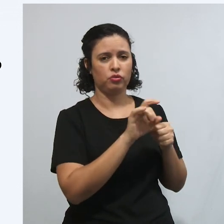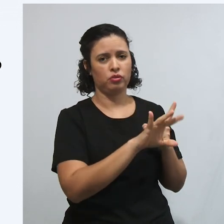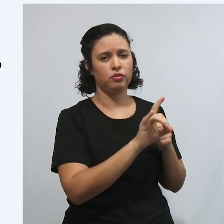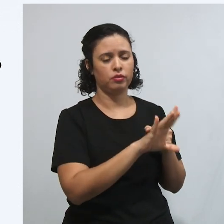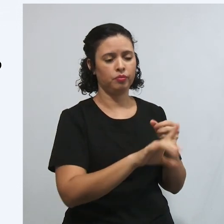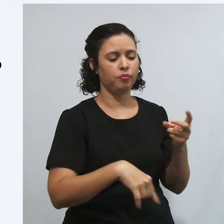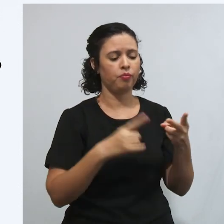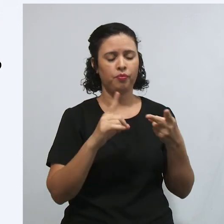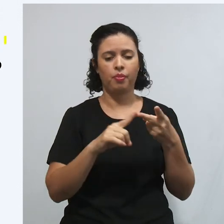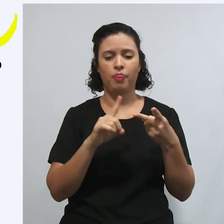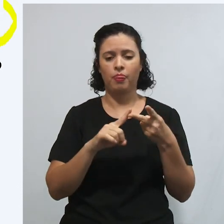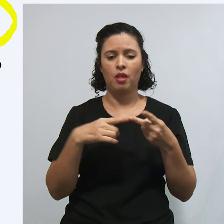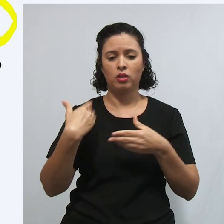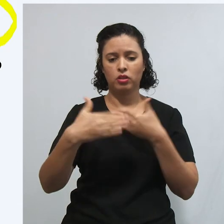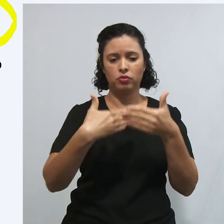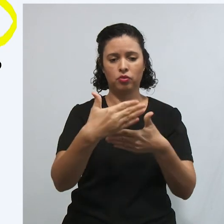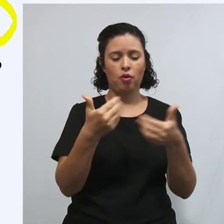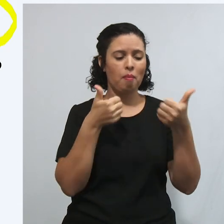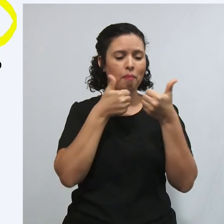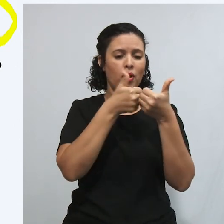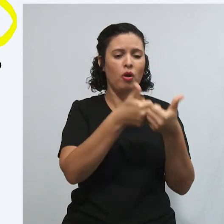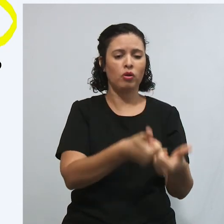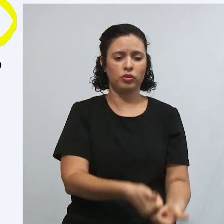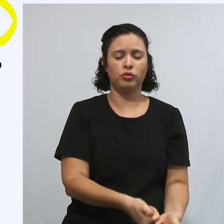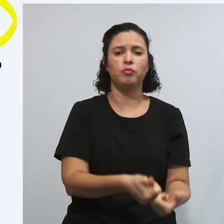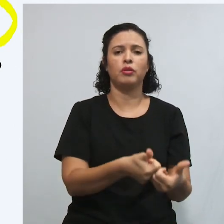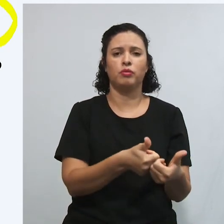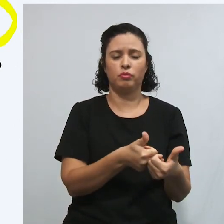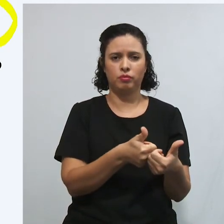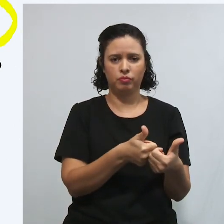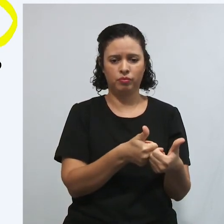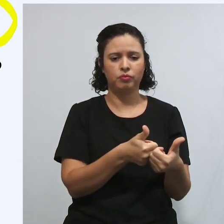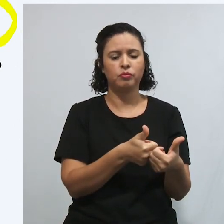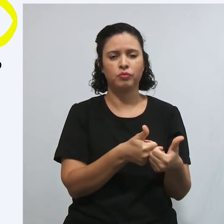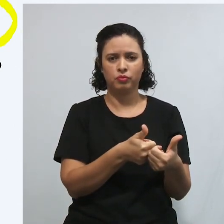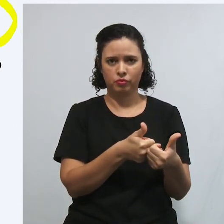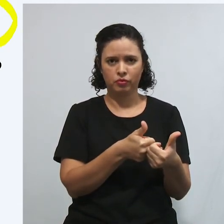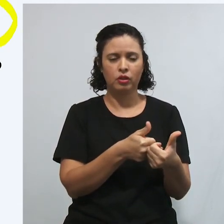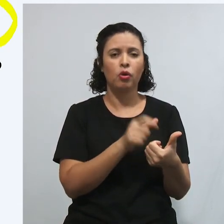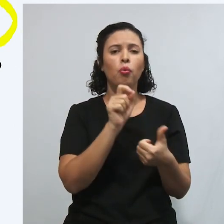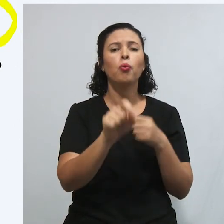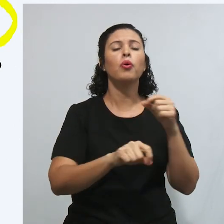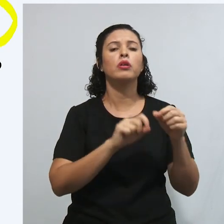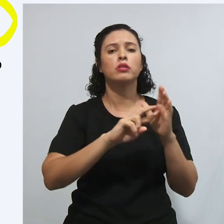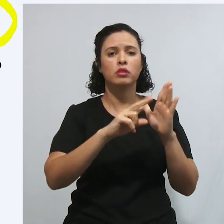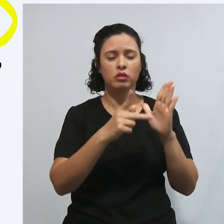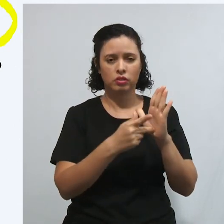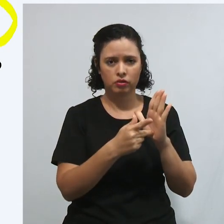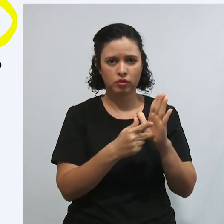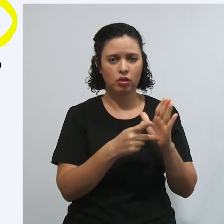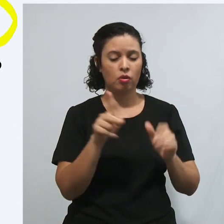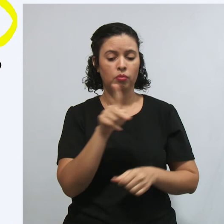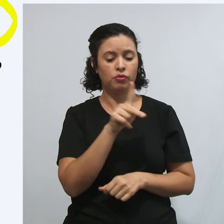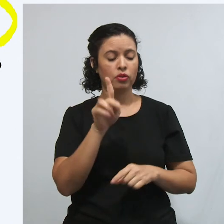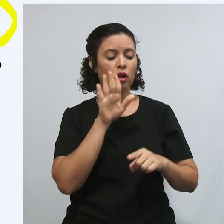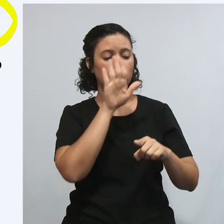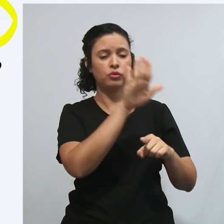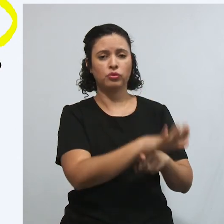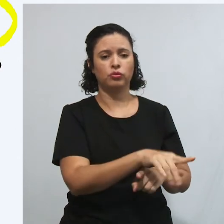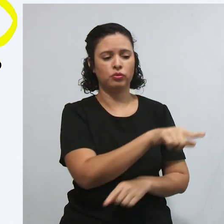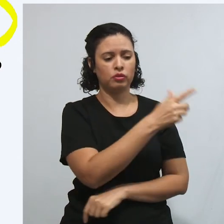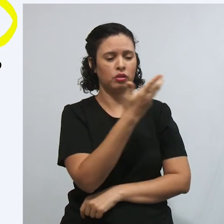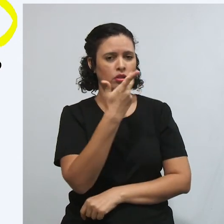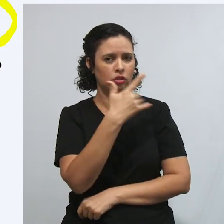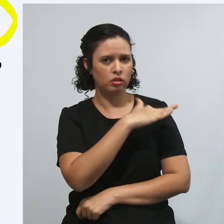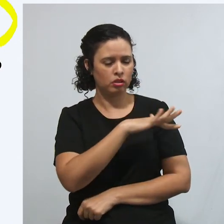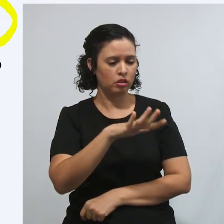de desenvolvimento proximal, ou também conhecida como zona de desenvolvimento potencial. O que é isso? O professor atua como